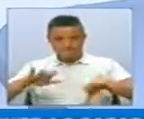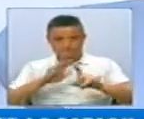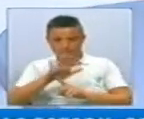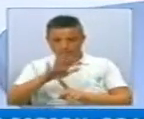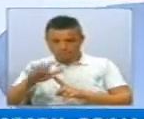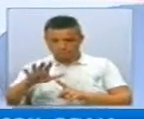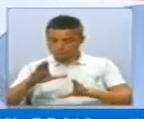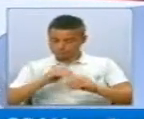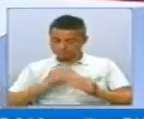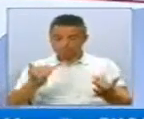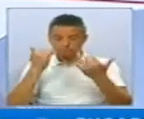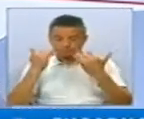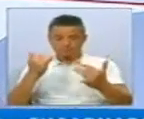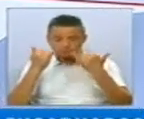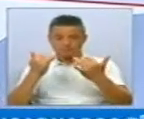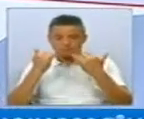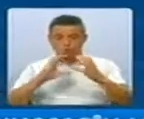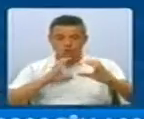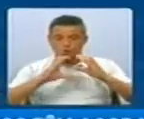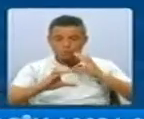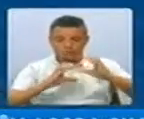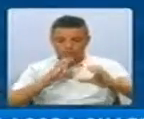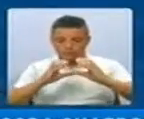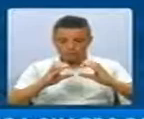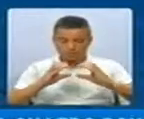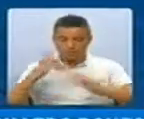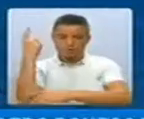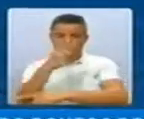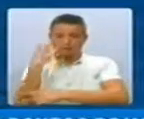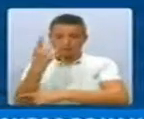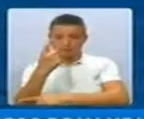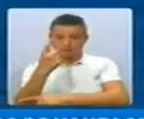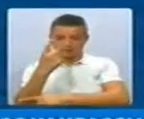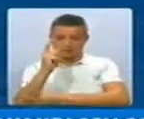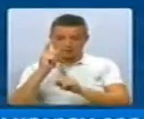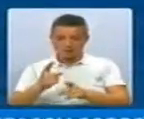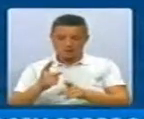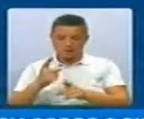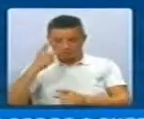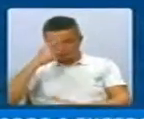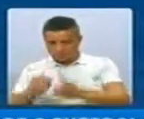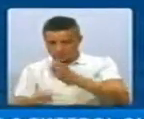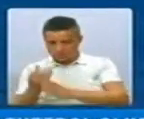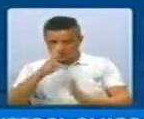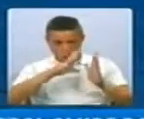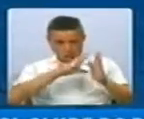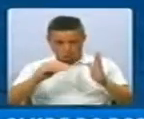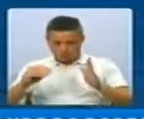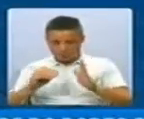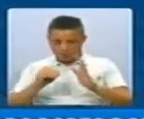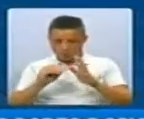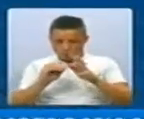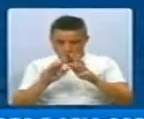a recepção e, portanto, a transmissão de comunicações entre o helicóptero e a base. Eles criaram então um modelo computadorizado que